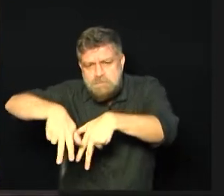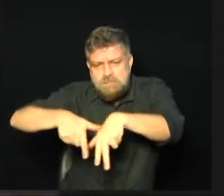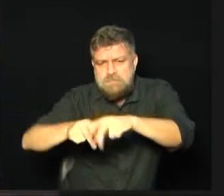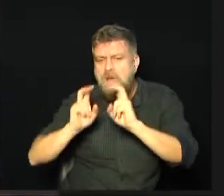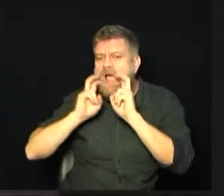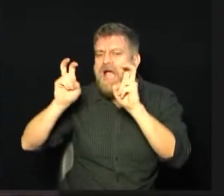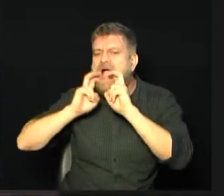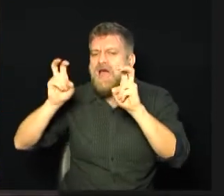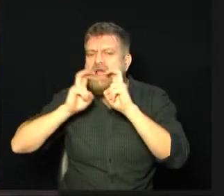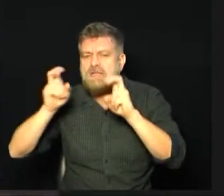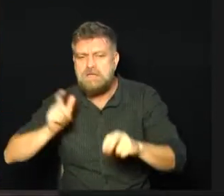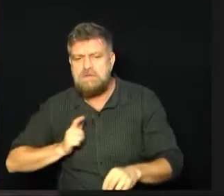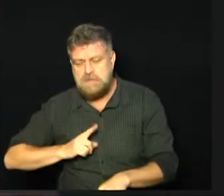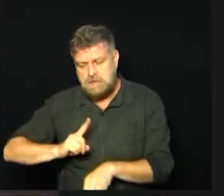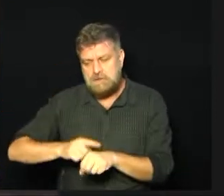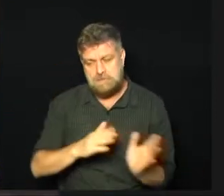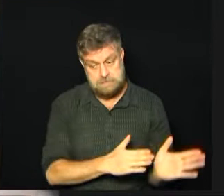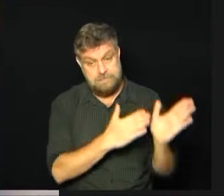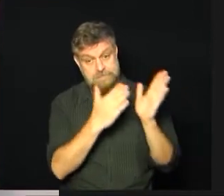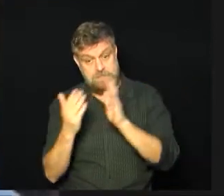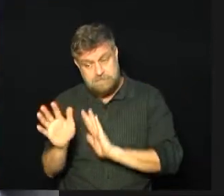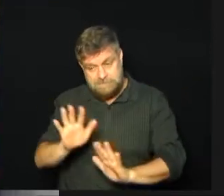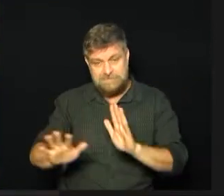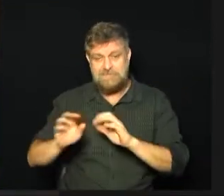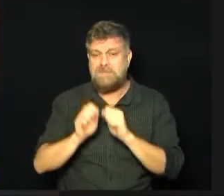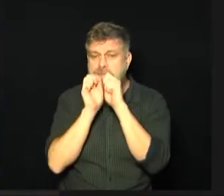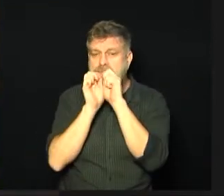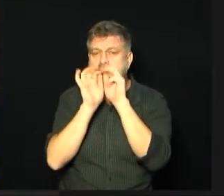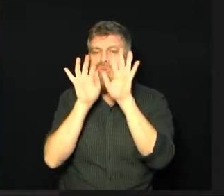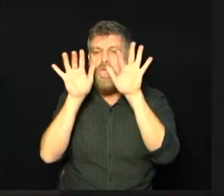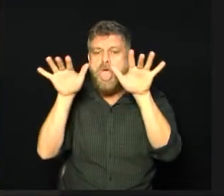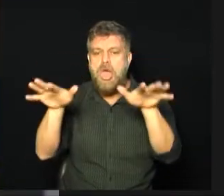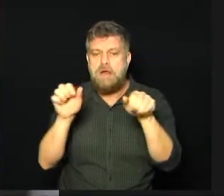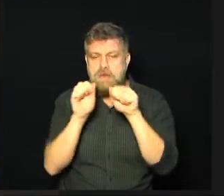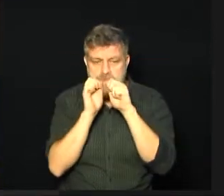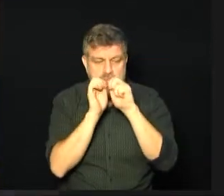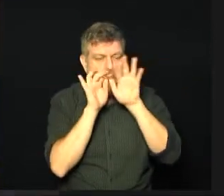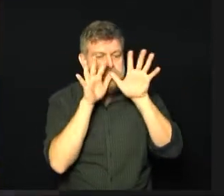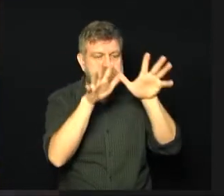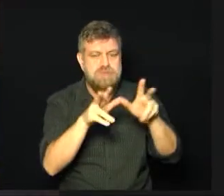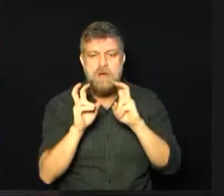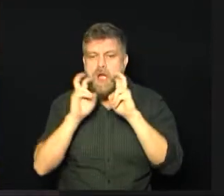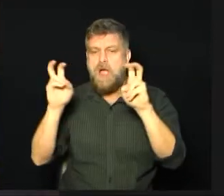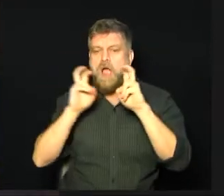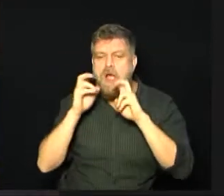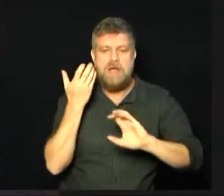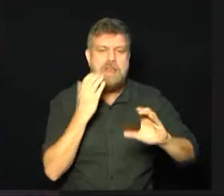gritando, falando alto o tempo todo, estão eliminando perdigotos. Eu não sei,